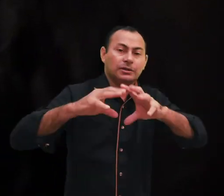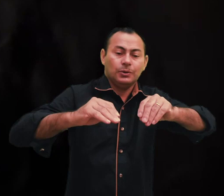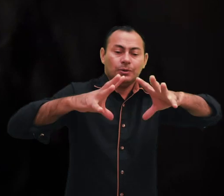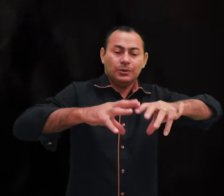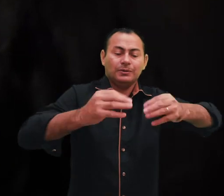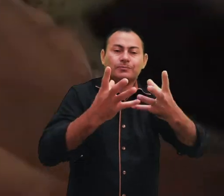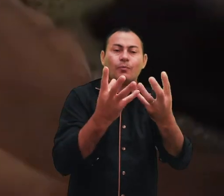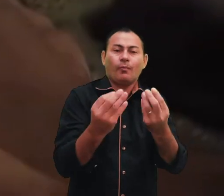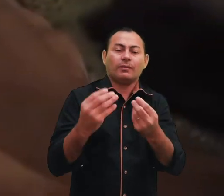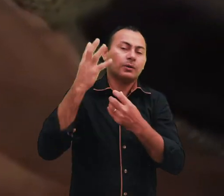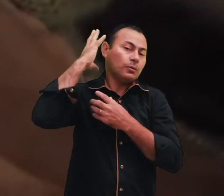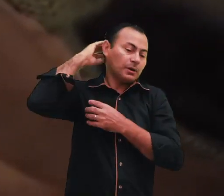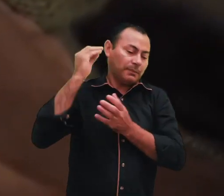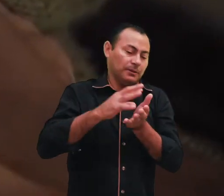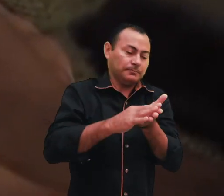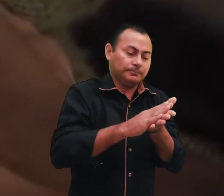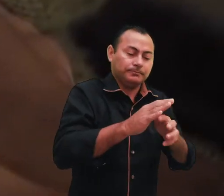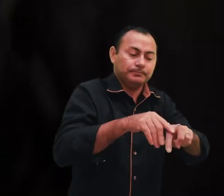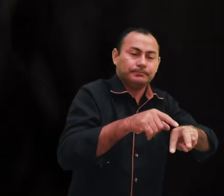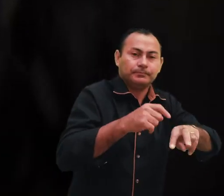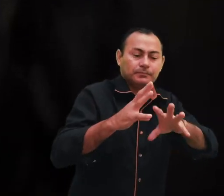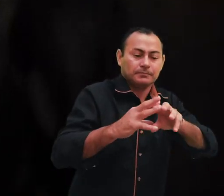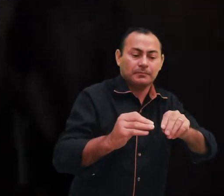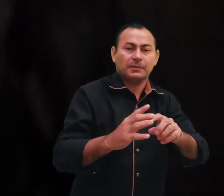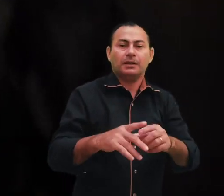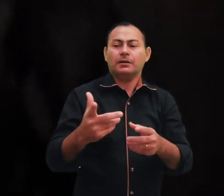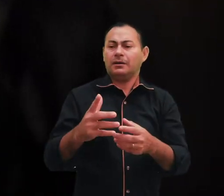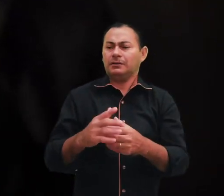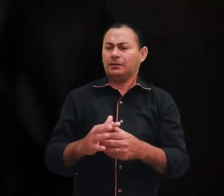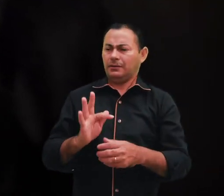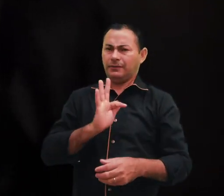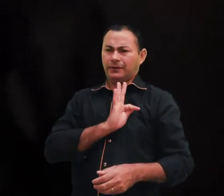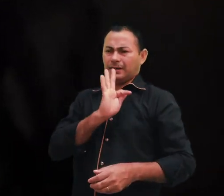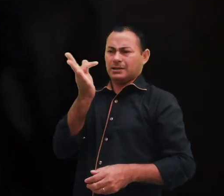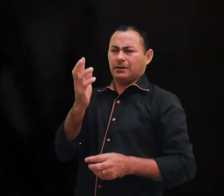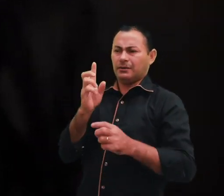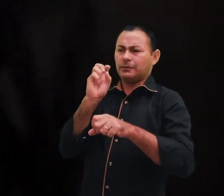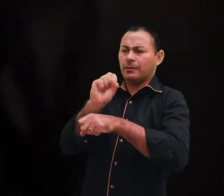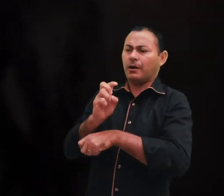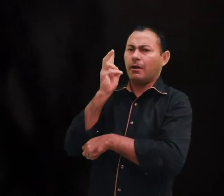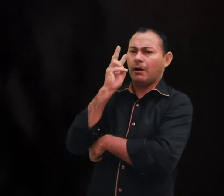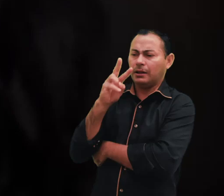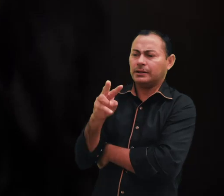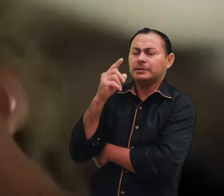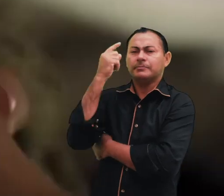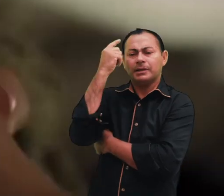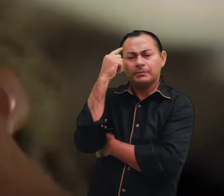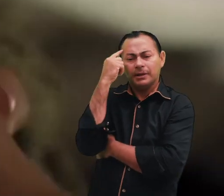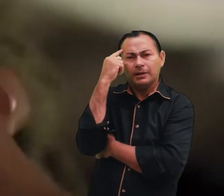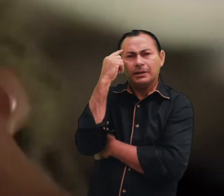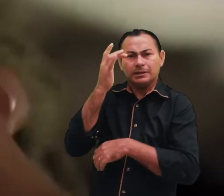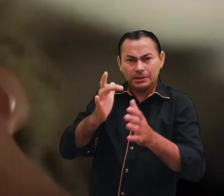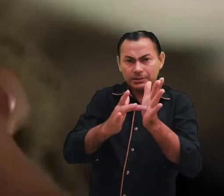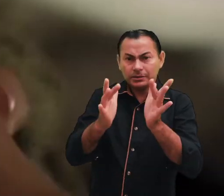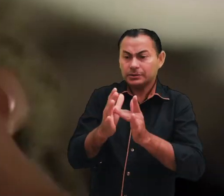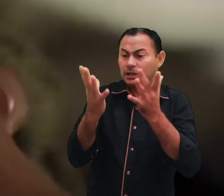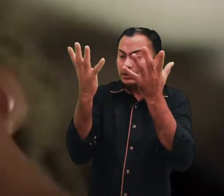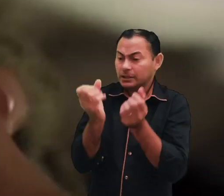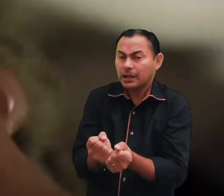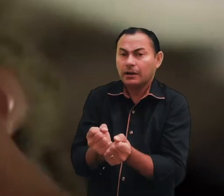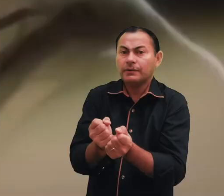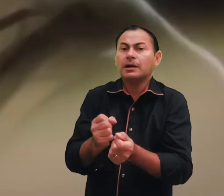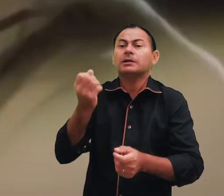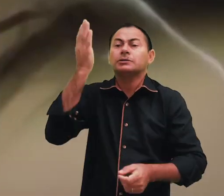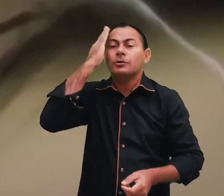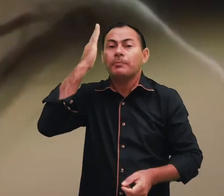seus cabelos. Enquanto isso acontecia, o fariseu ficou ali parado, olhando e pensando se Jesus permitiria aquilo